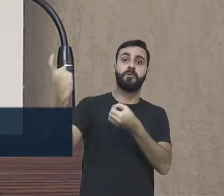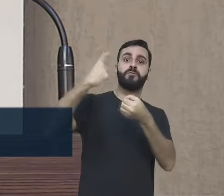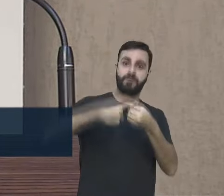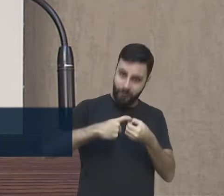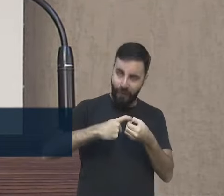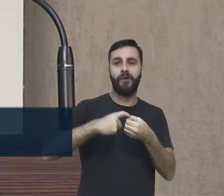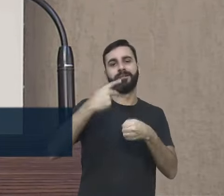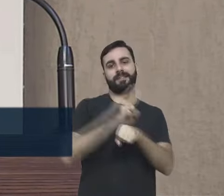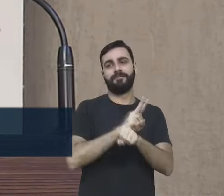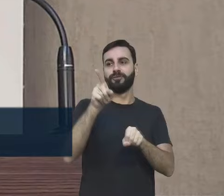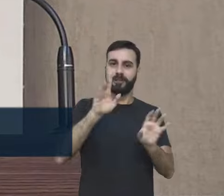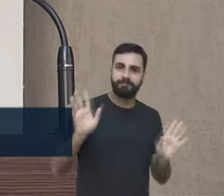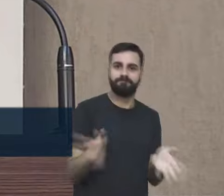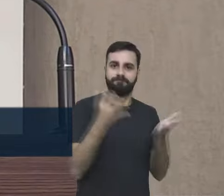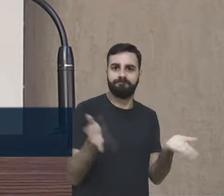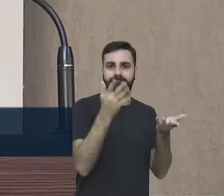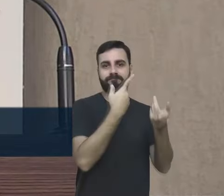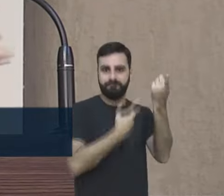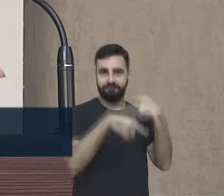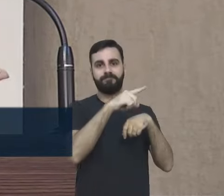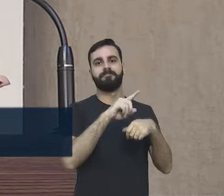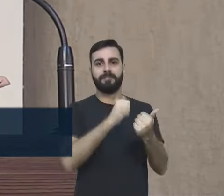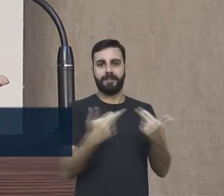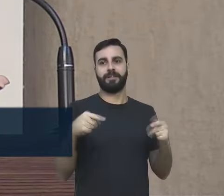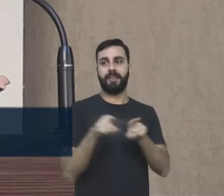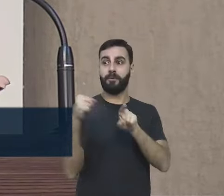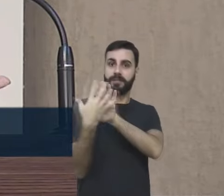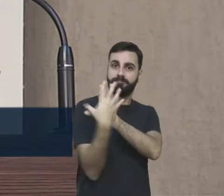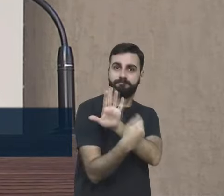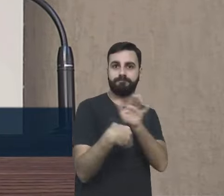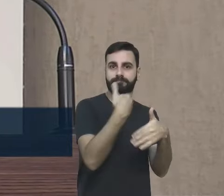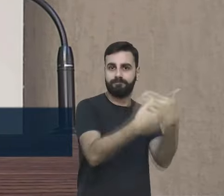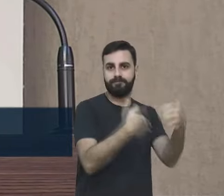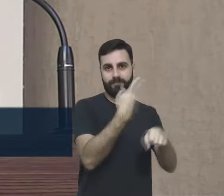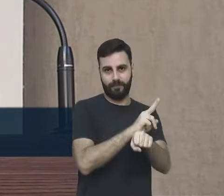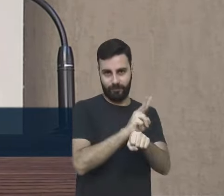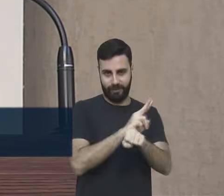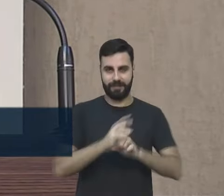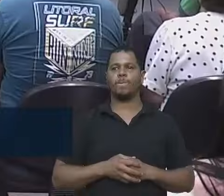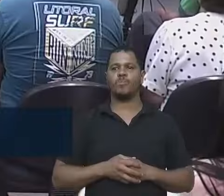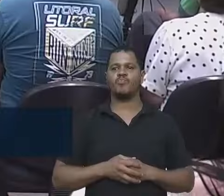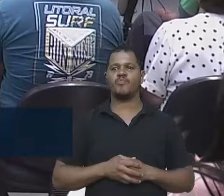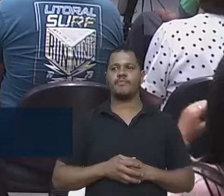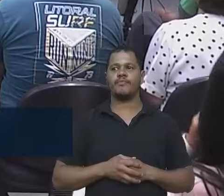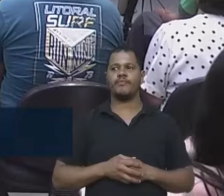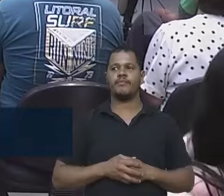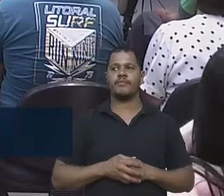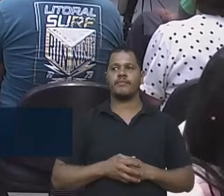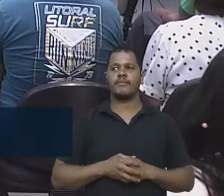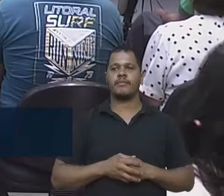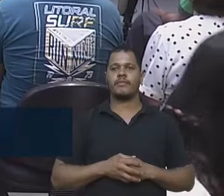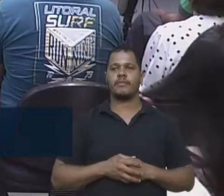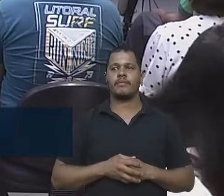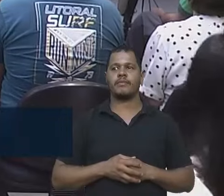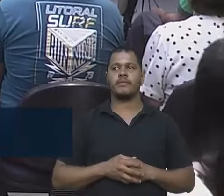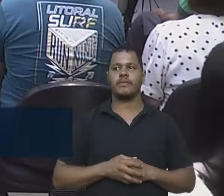voltar para ser exemplo para outras Outros meninos e meninas aqui no esporte de Viçosa já Gabriel